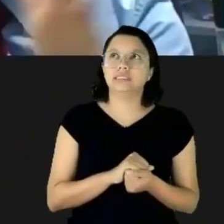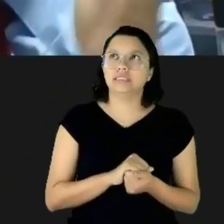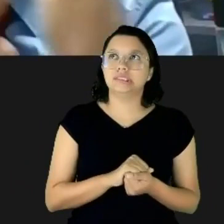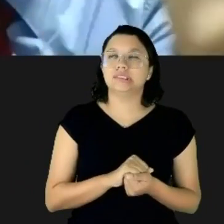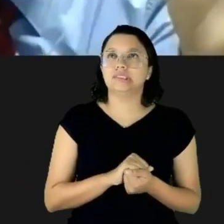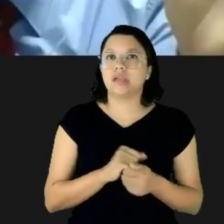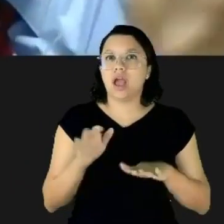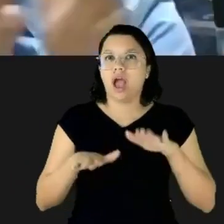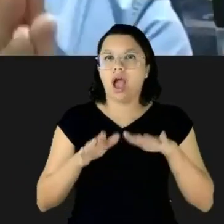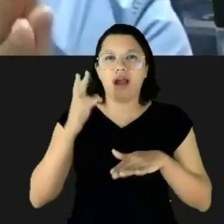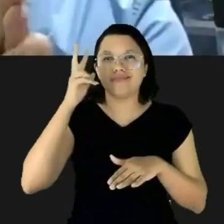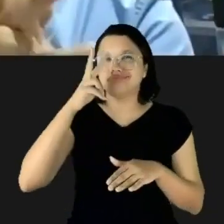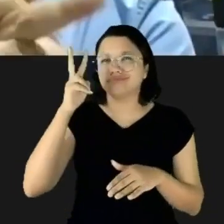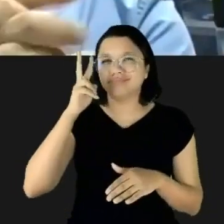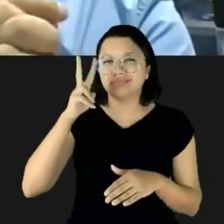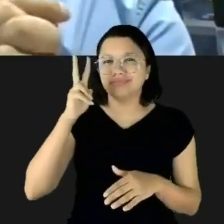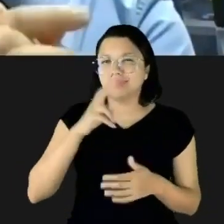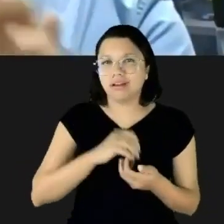muitas vezes ele não lembra,